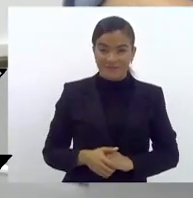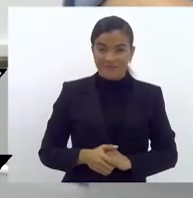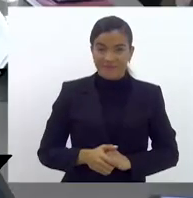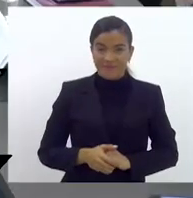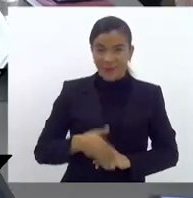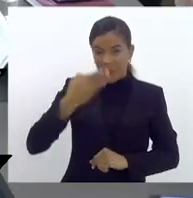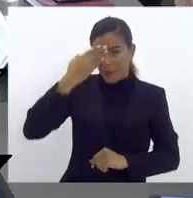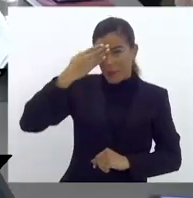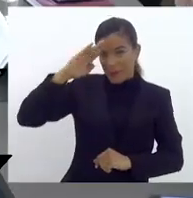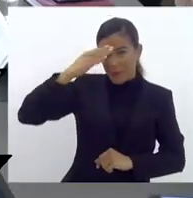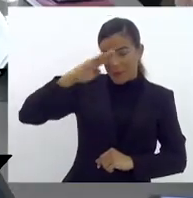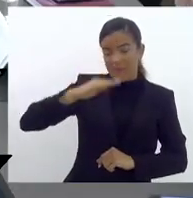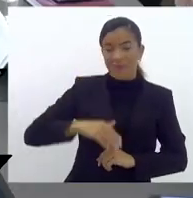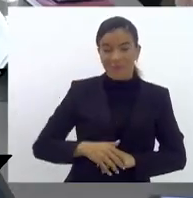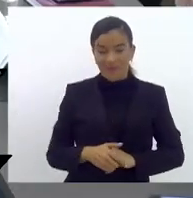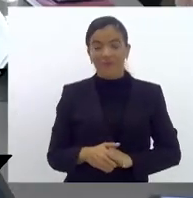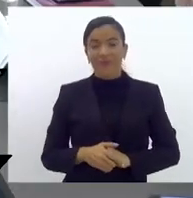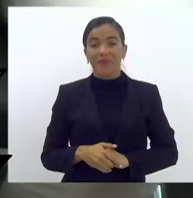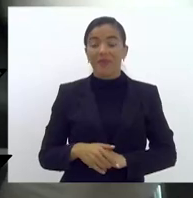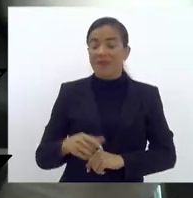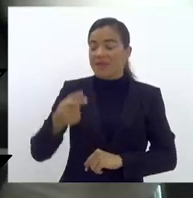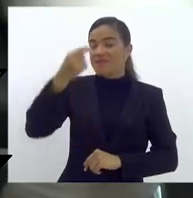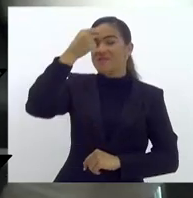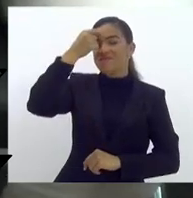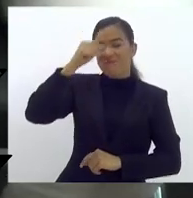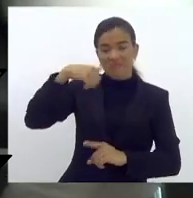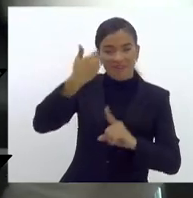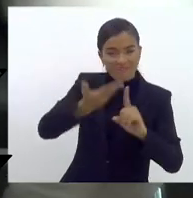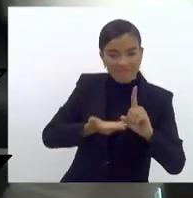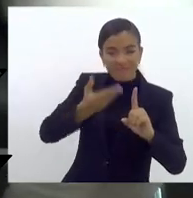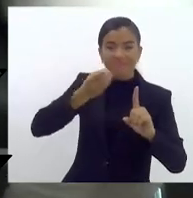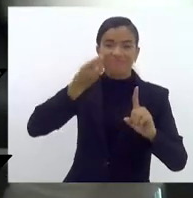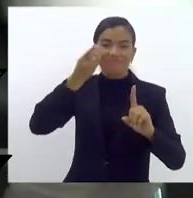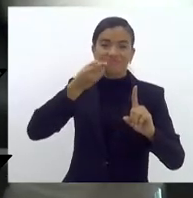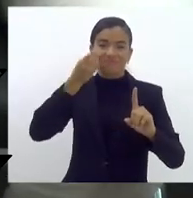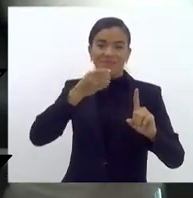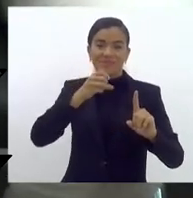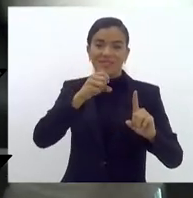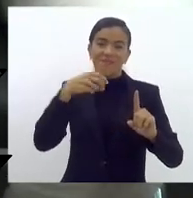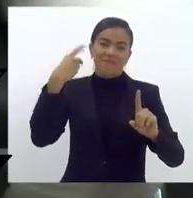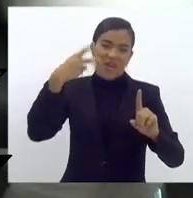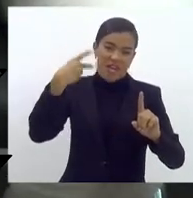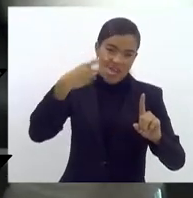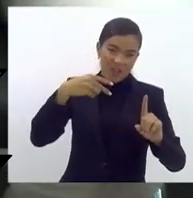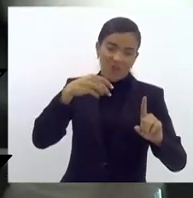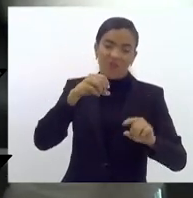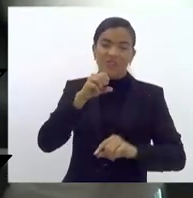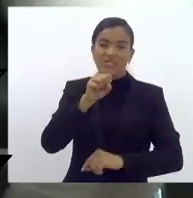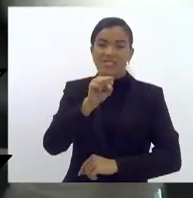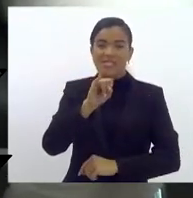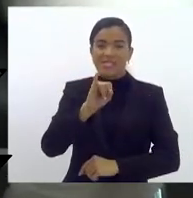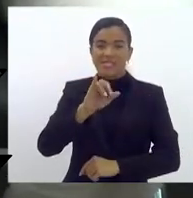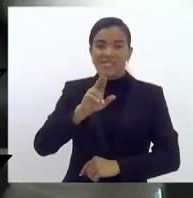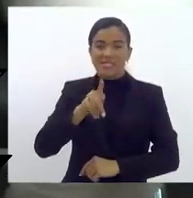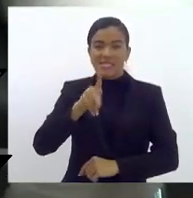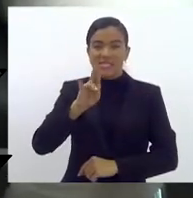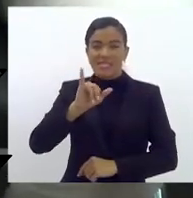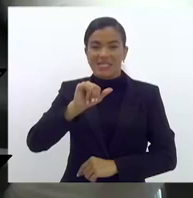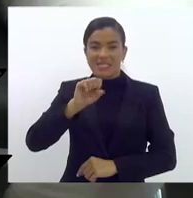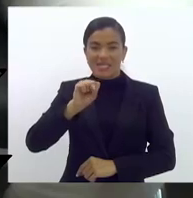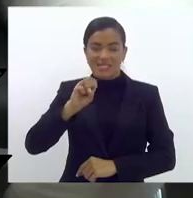observação em memória do deputado Deputado Vereador Alfredo se quis